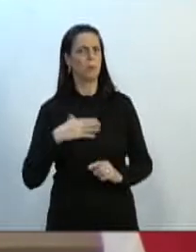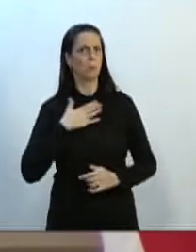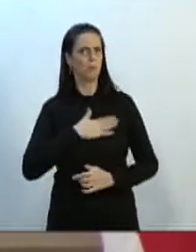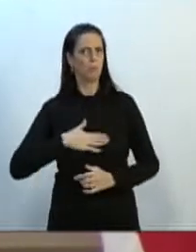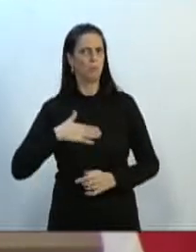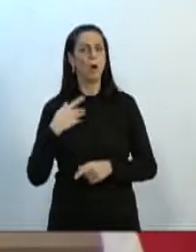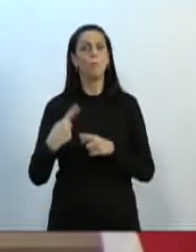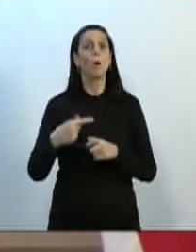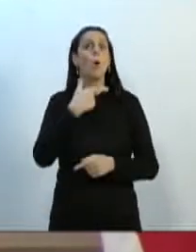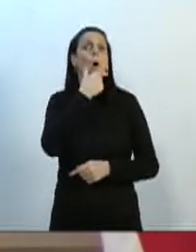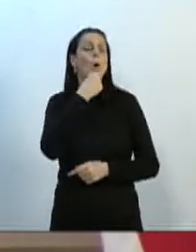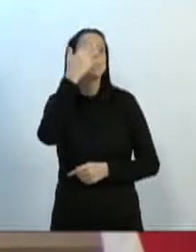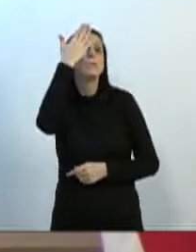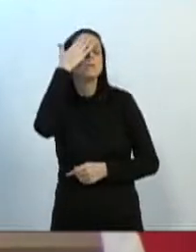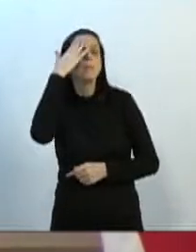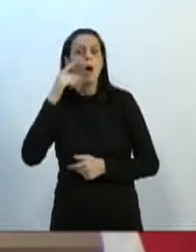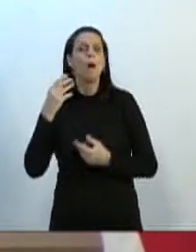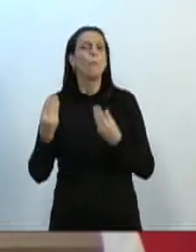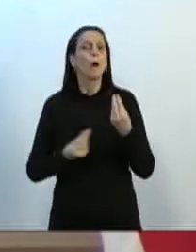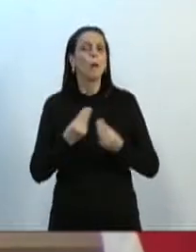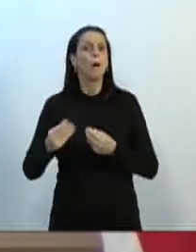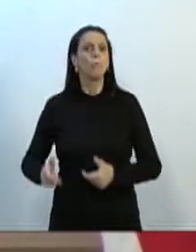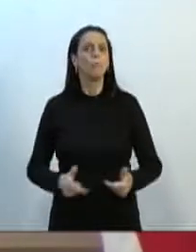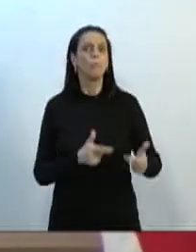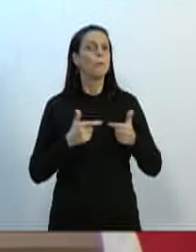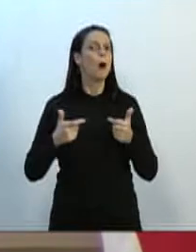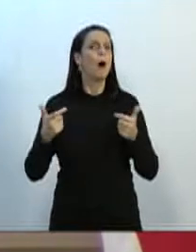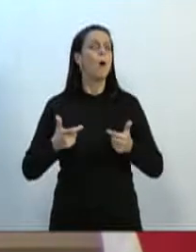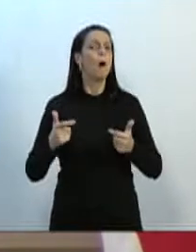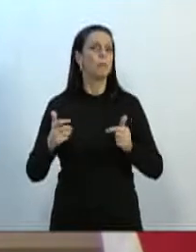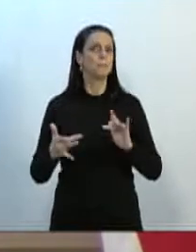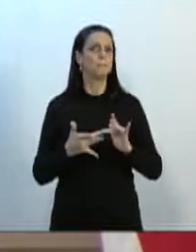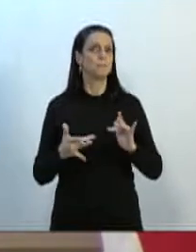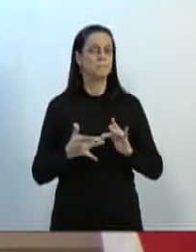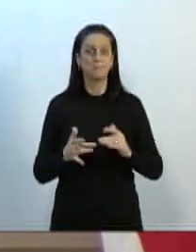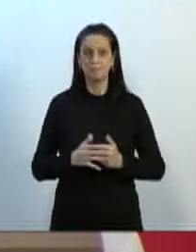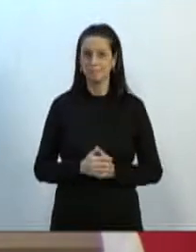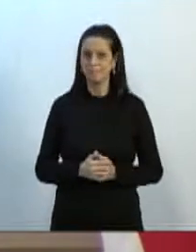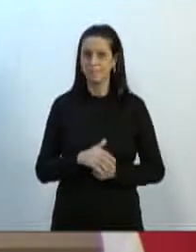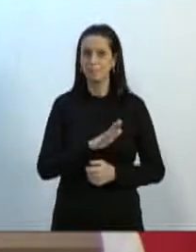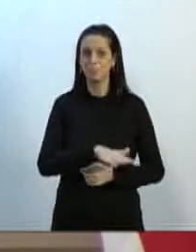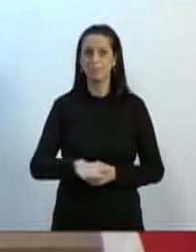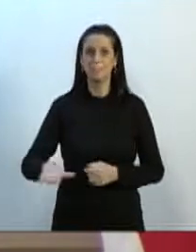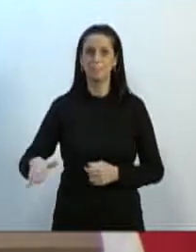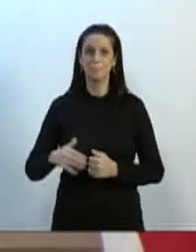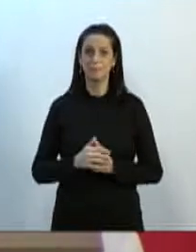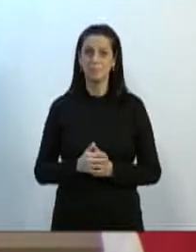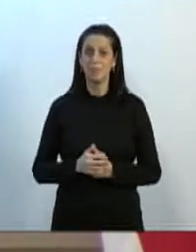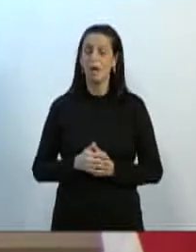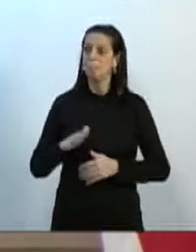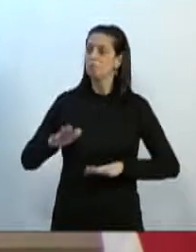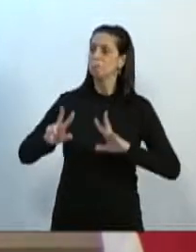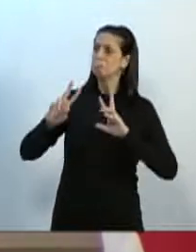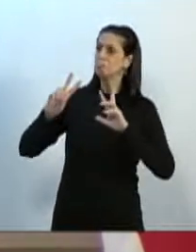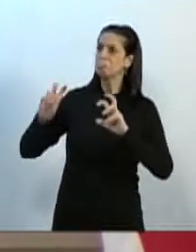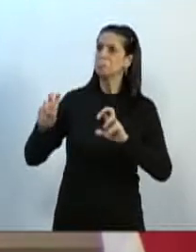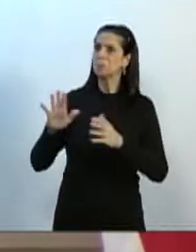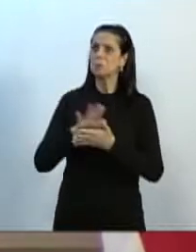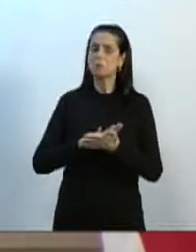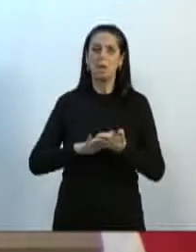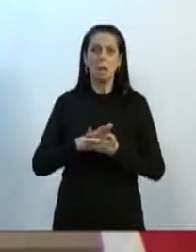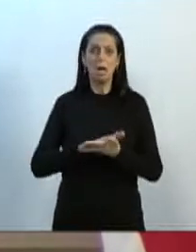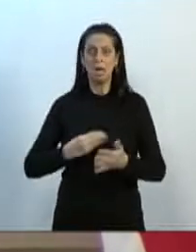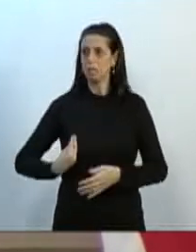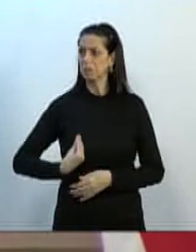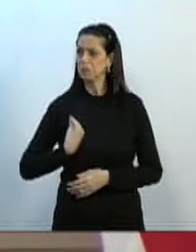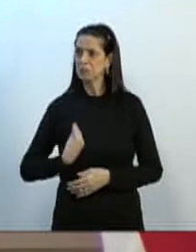pedófilo sabe como e onde tocar? As crianças não saberem ou perceberem que vivem